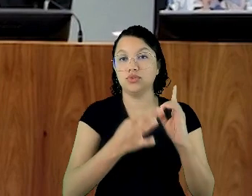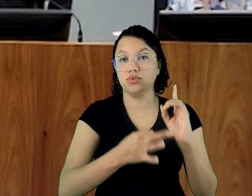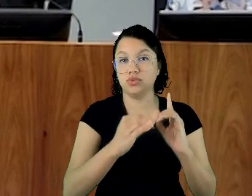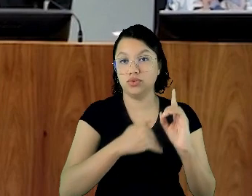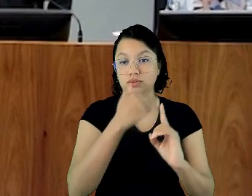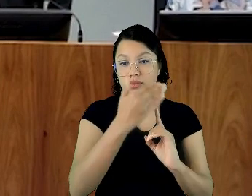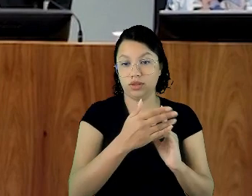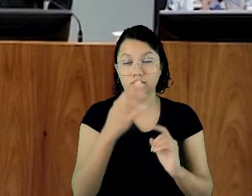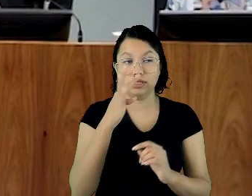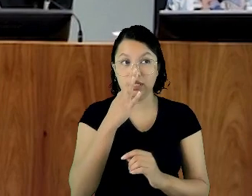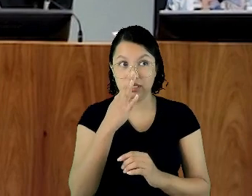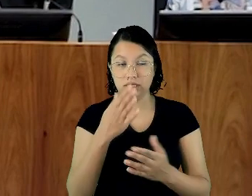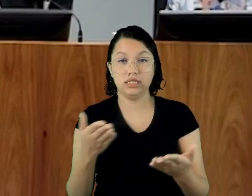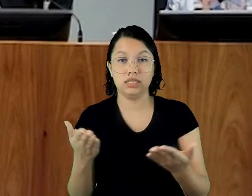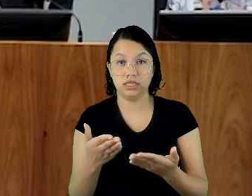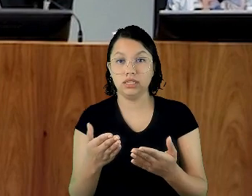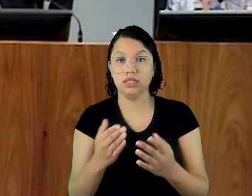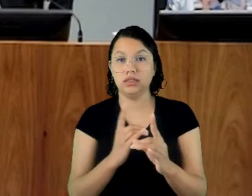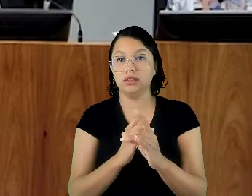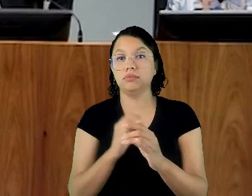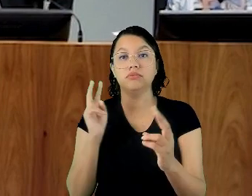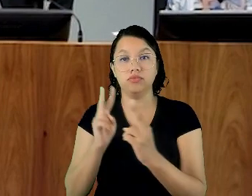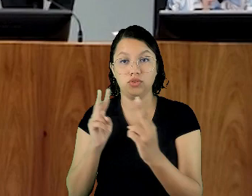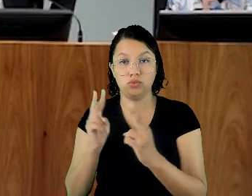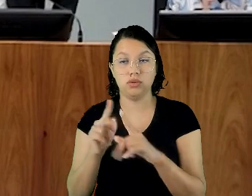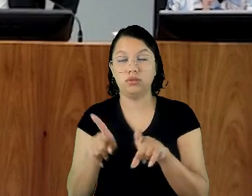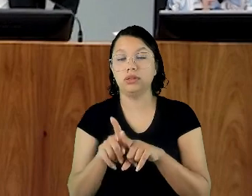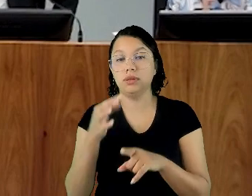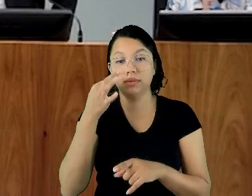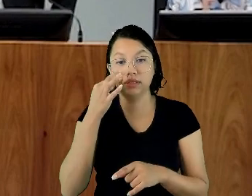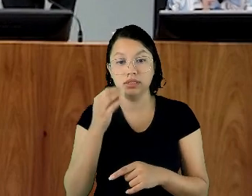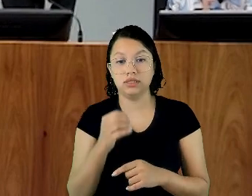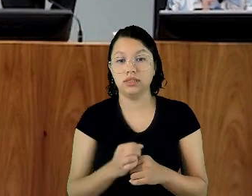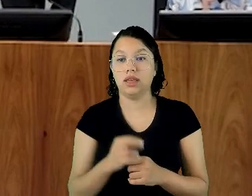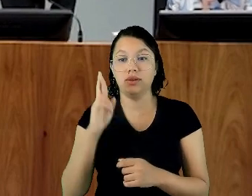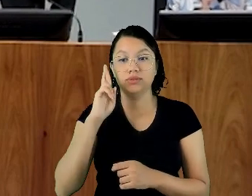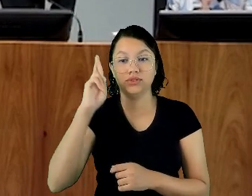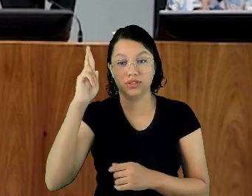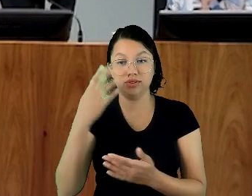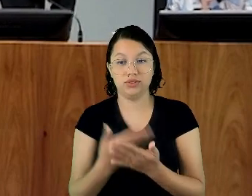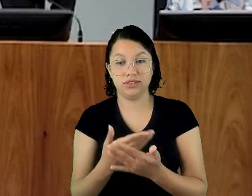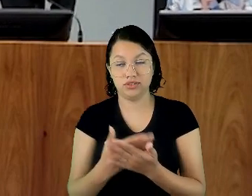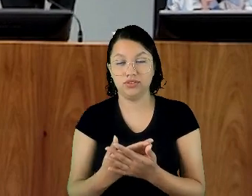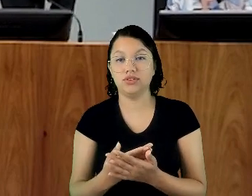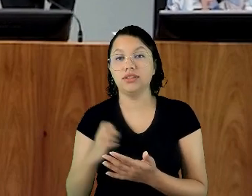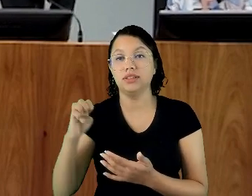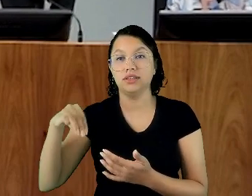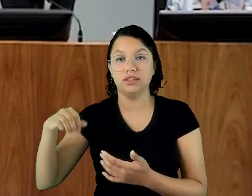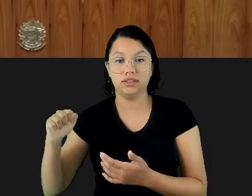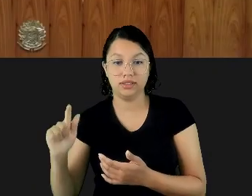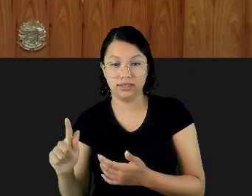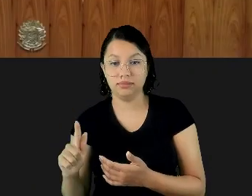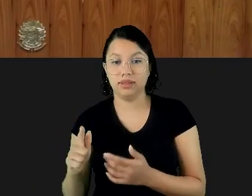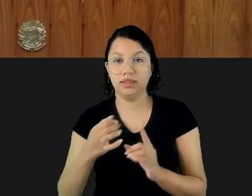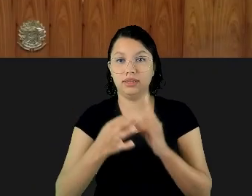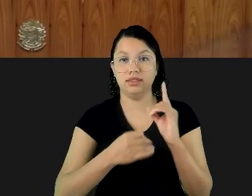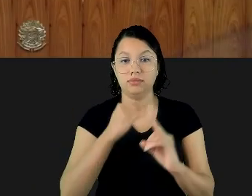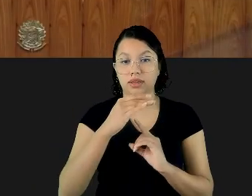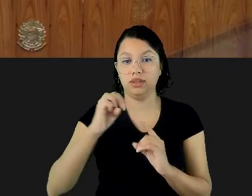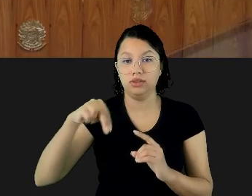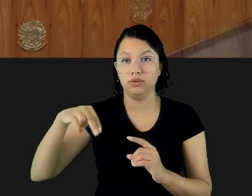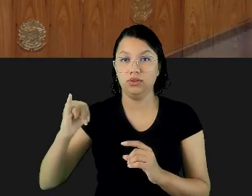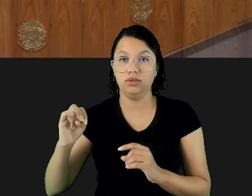também virtual e presencial, diretor da Escola de Magistrados, desembargador Nino Todo, e as